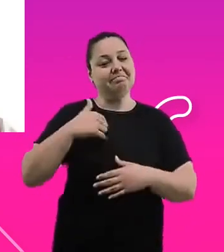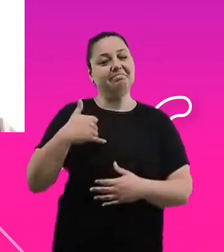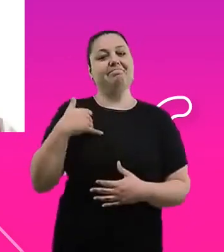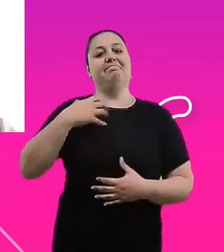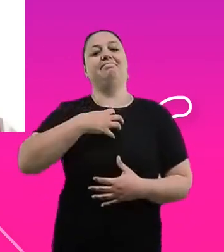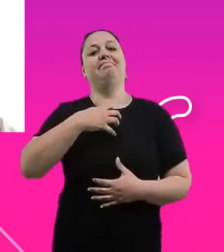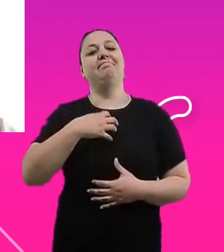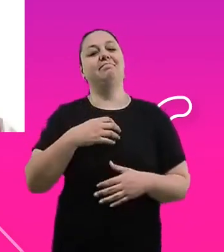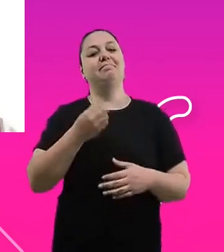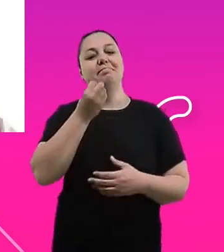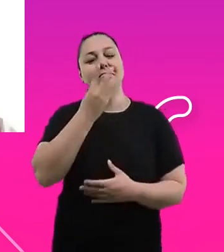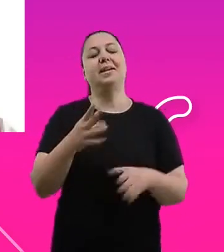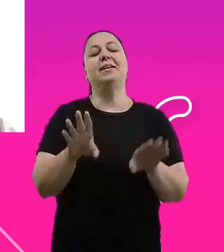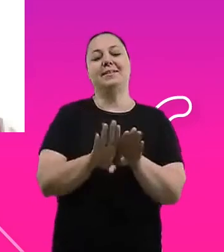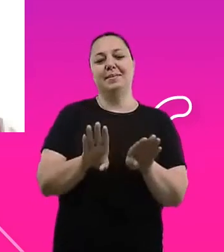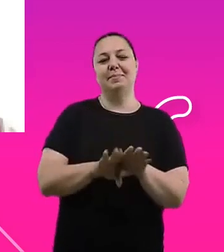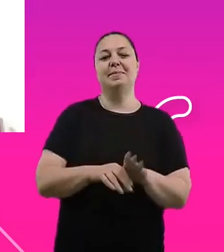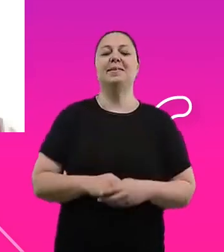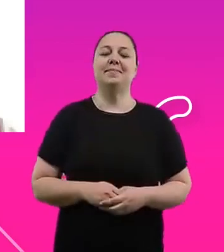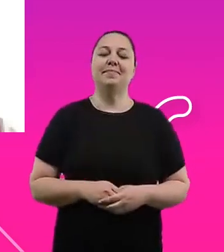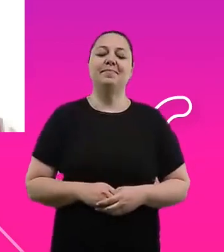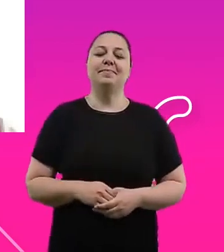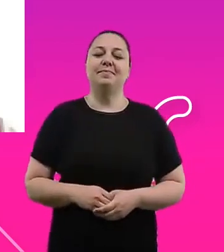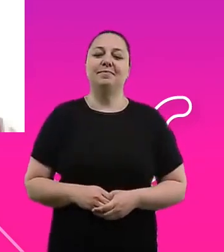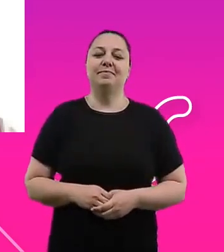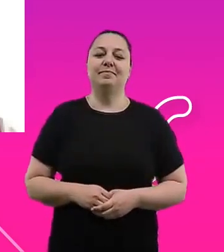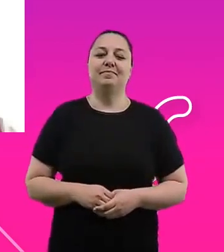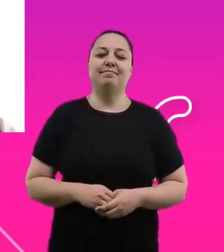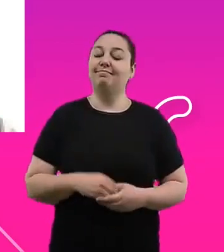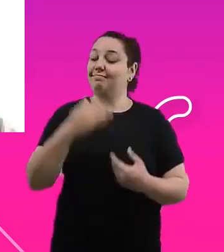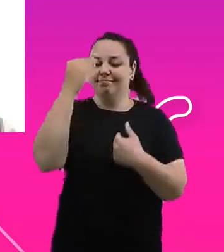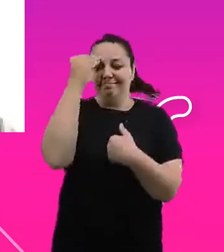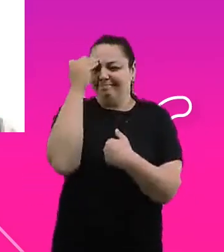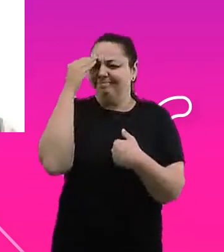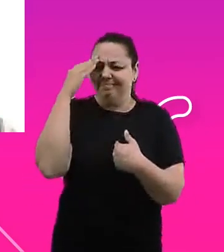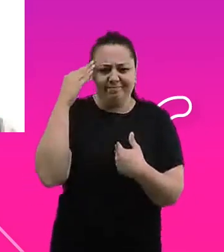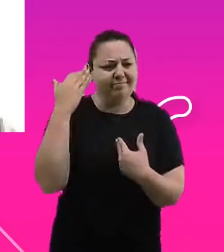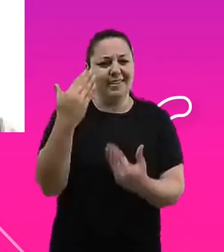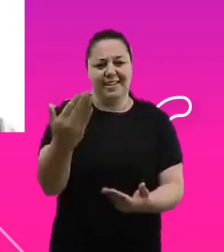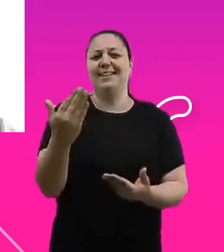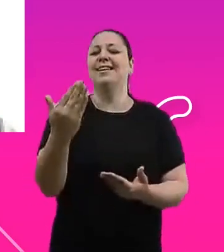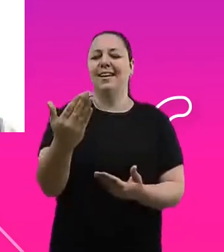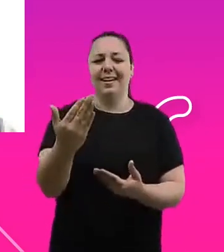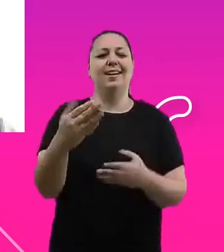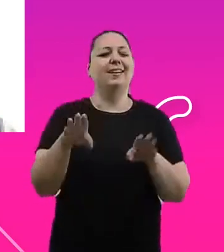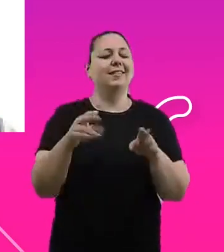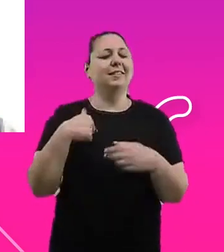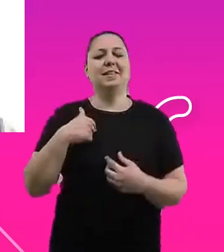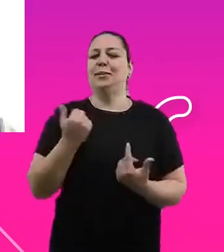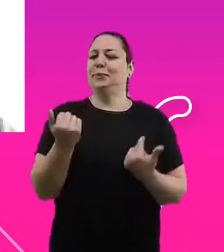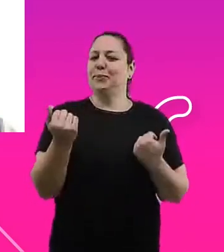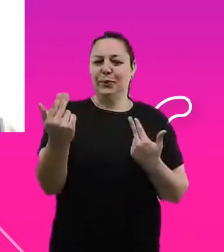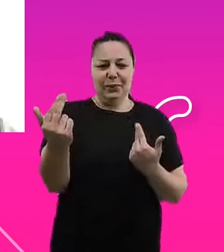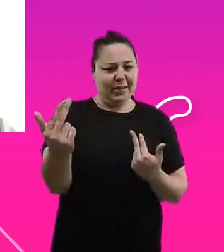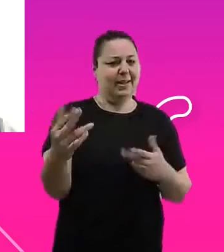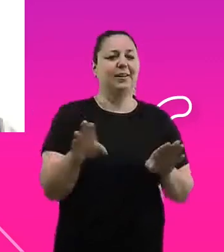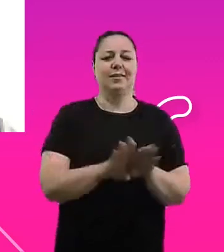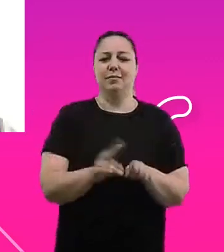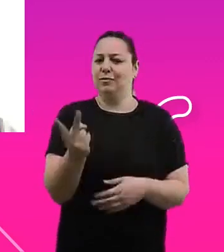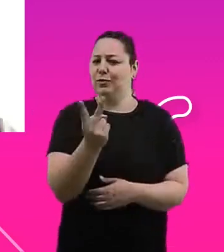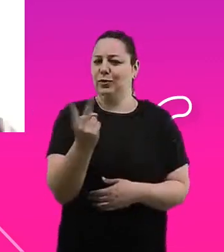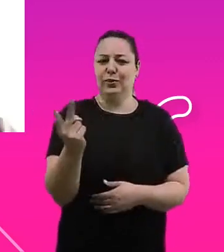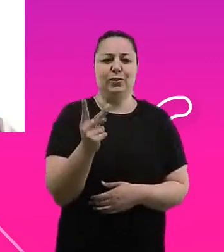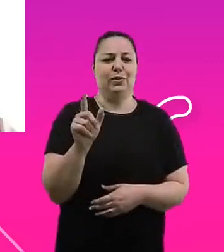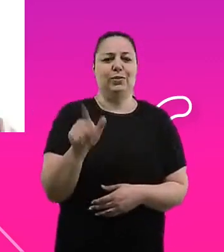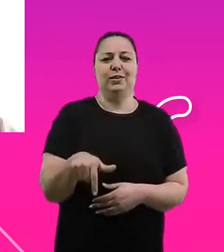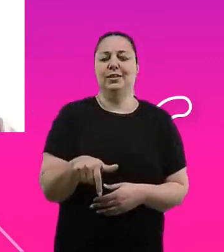acompanhava mais de perto o trabalho. Pô, obrigado. Eu faço as palavras de vocês as minhas também. Duas pessoas que eu que